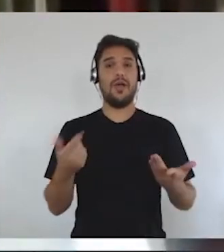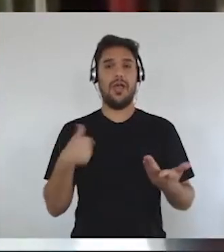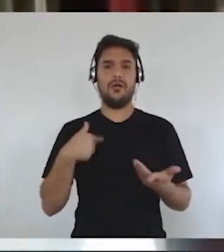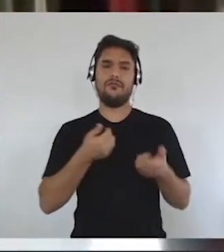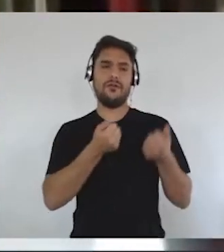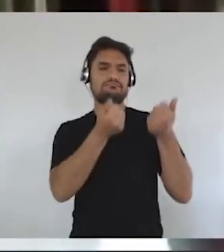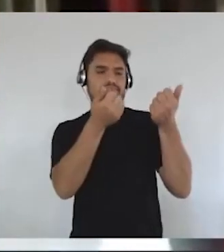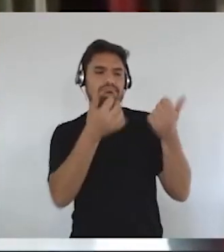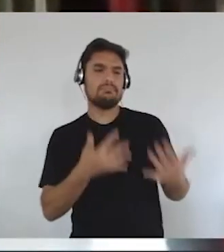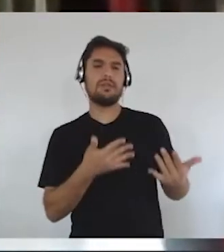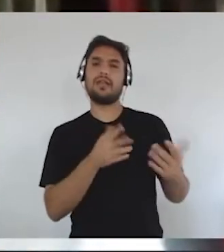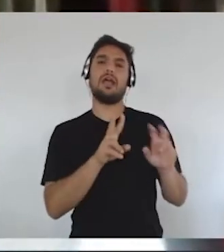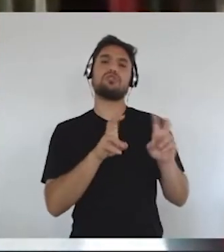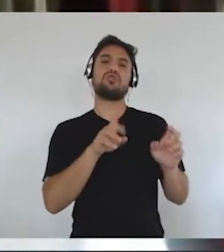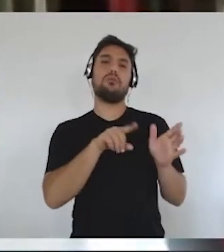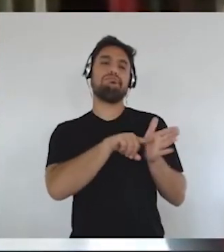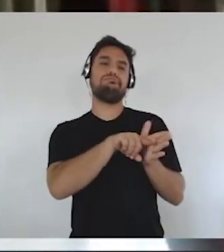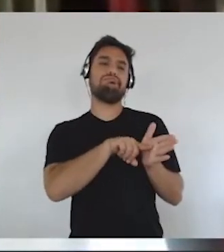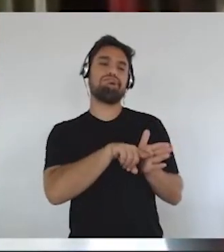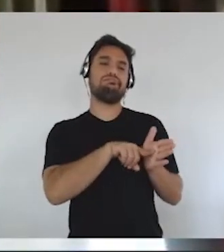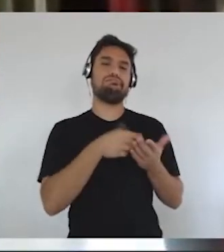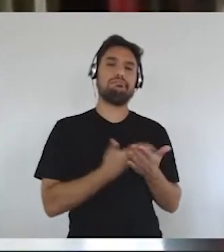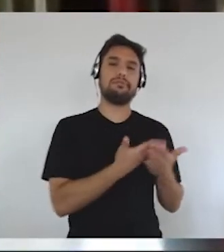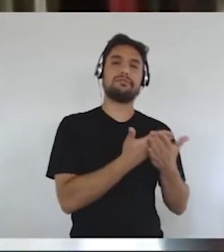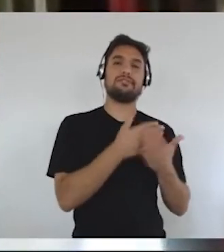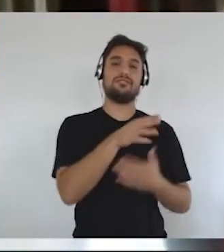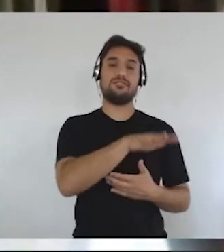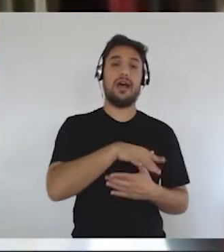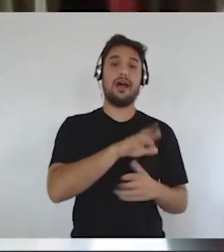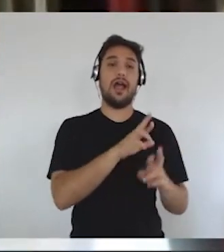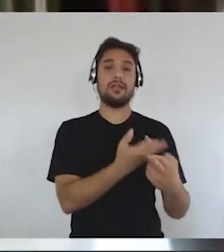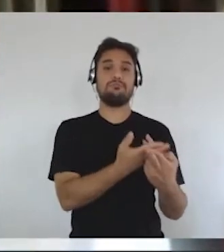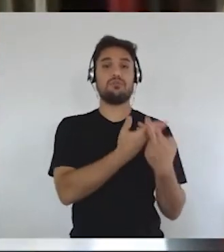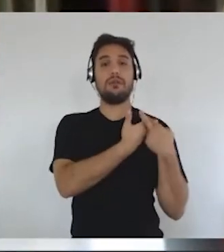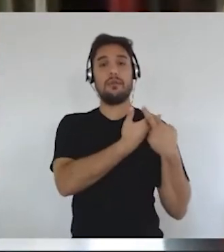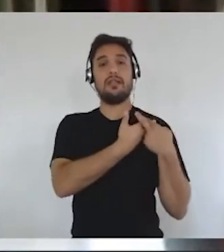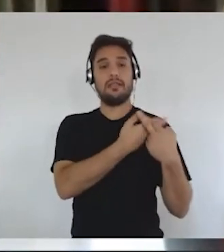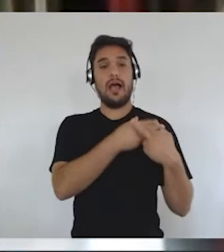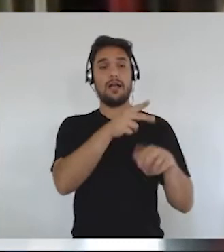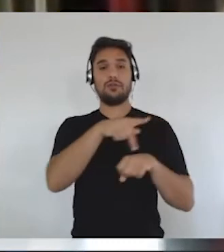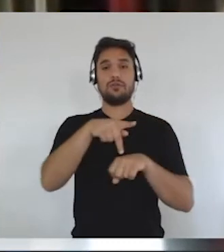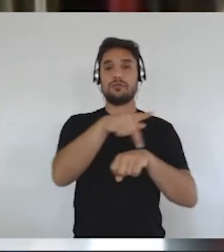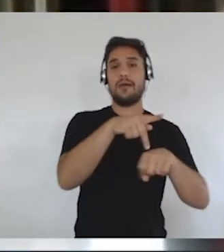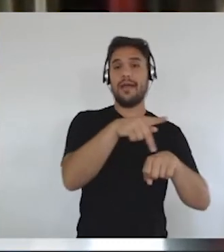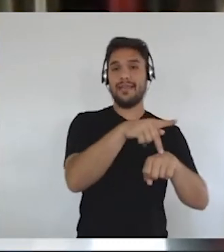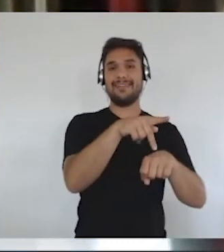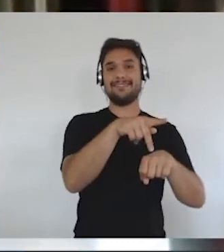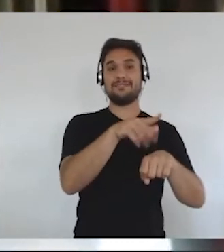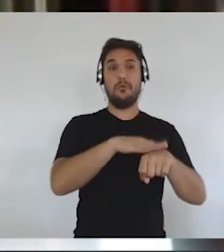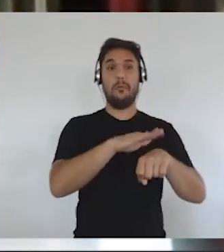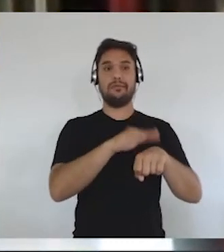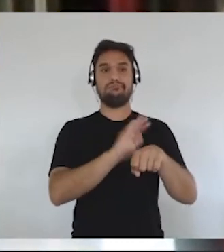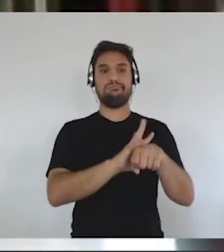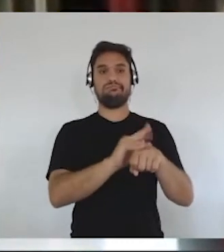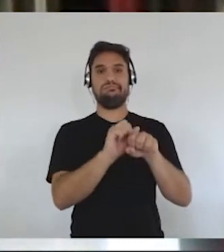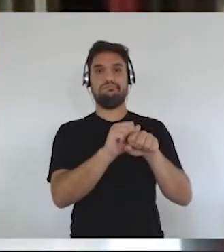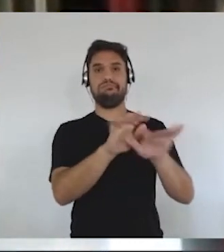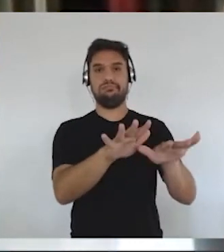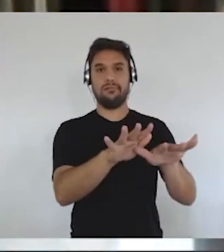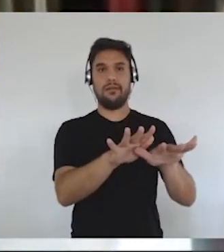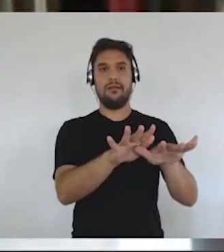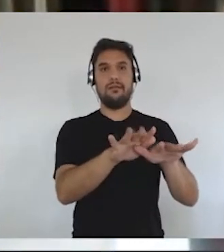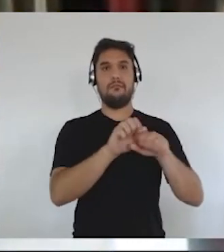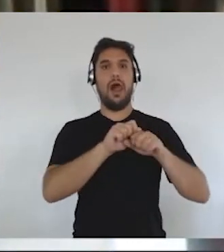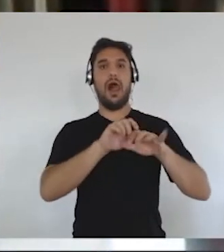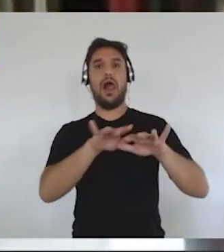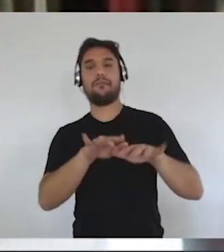pouquinho desse estudo que eu tenho desenvolvido sobre a responsabilidade internacional dos estados por epidemias e pandemias transnacionais,